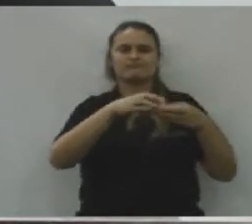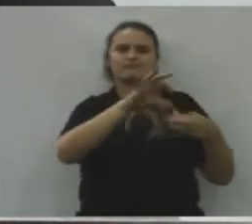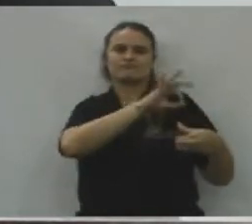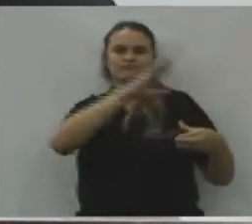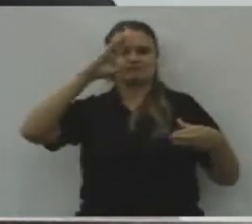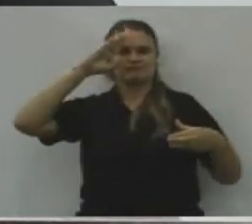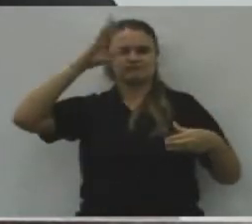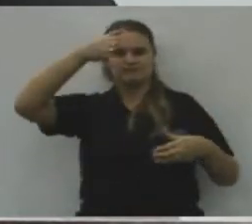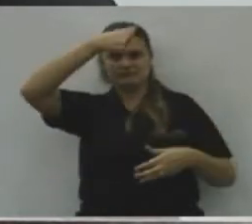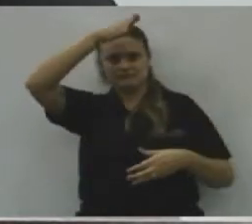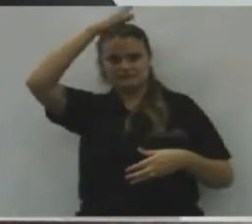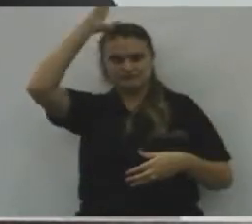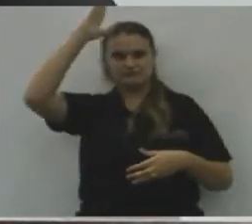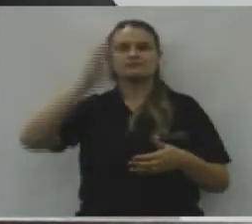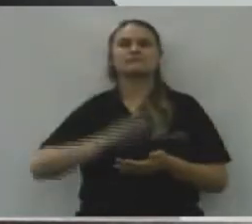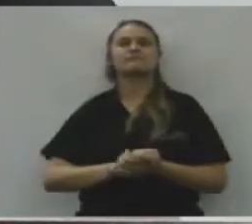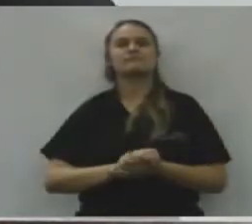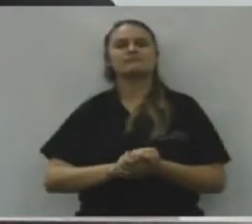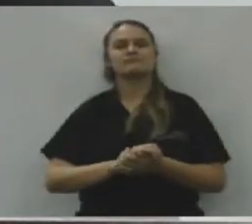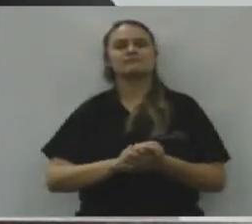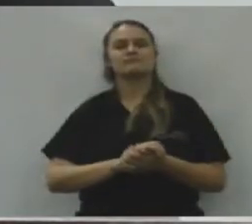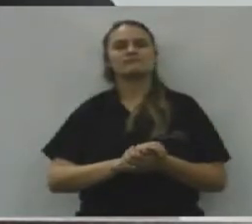comando geral do bombeiro, enfim,